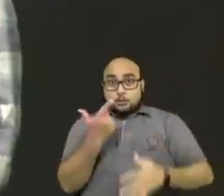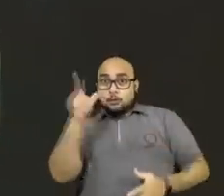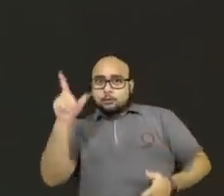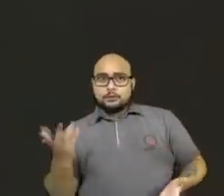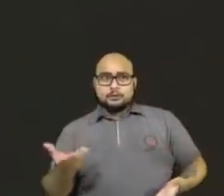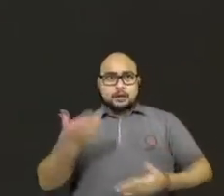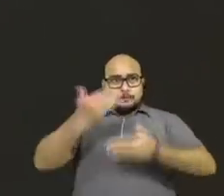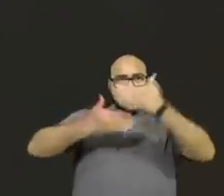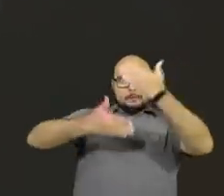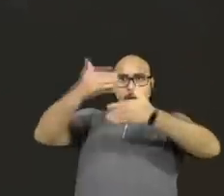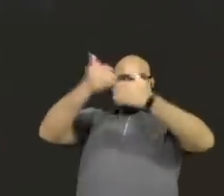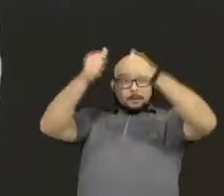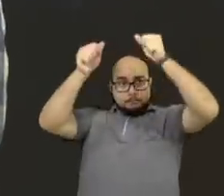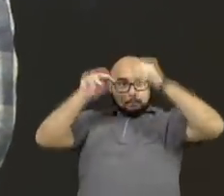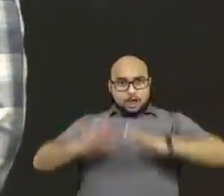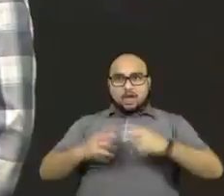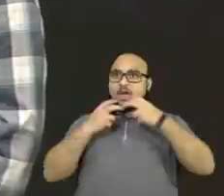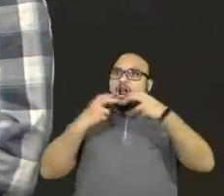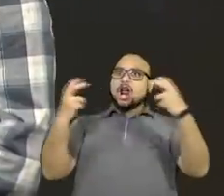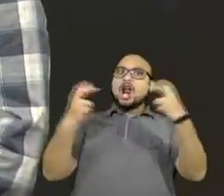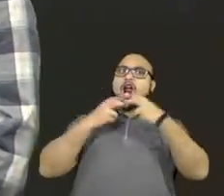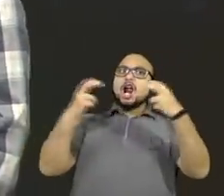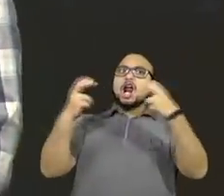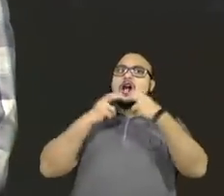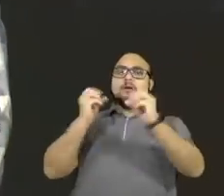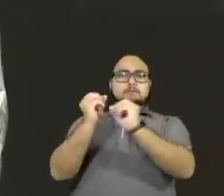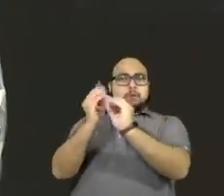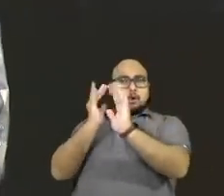As muralhas caíram com grito e o som de buzinas.